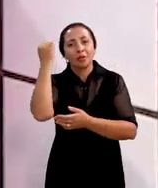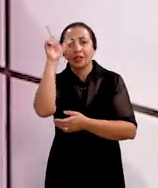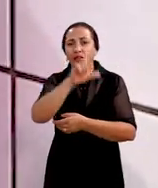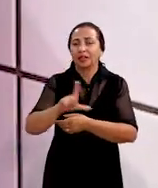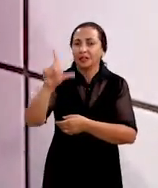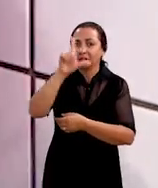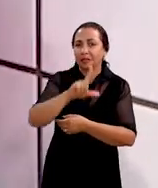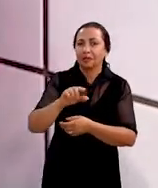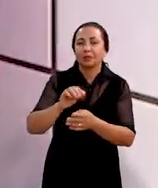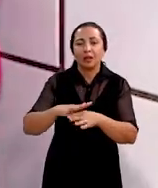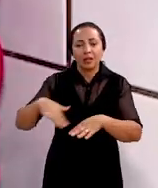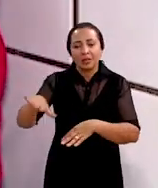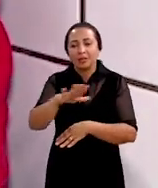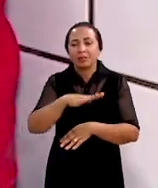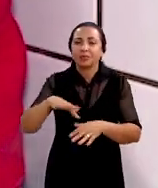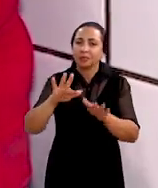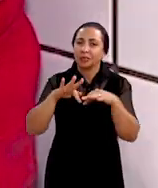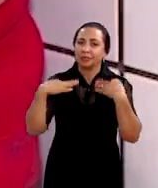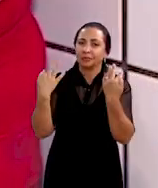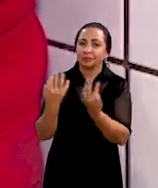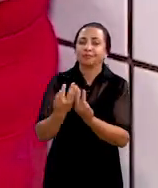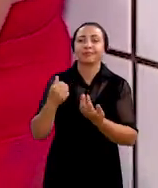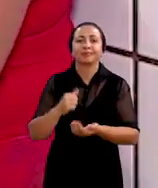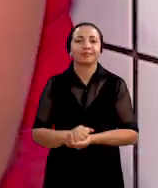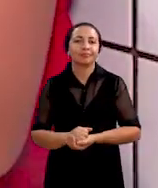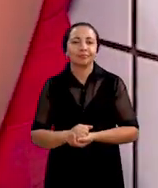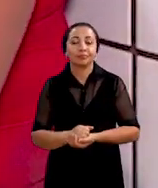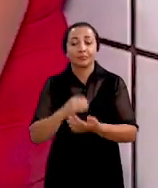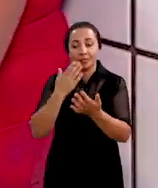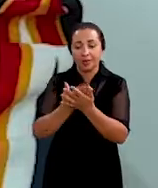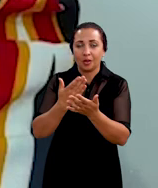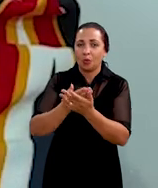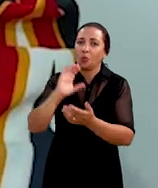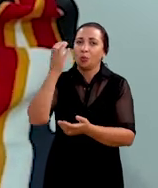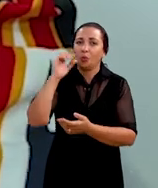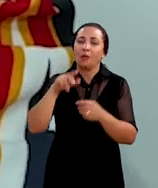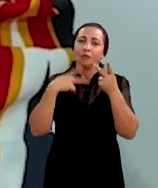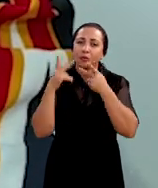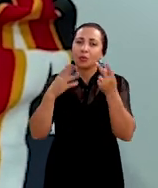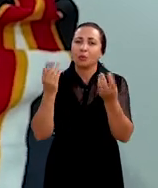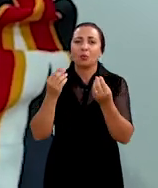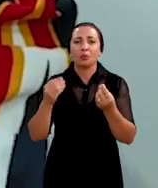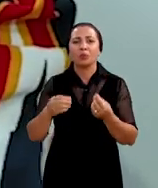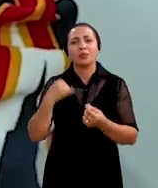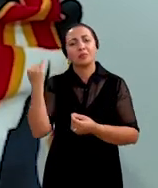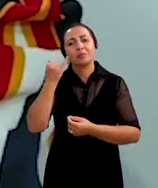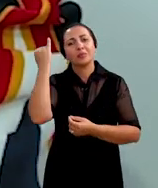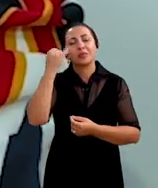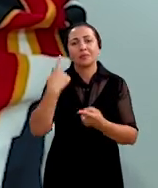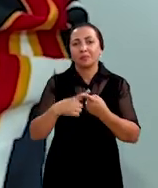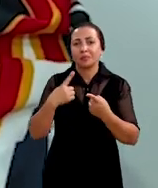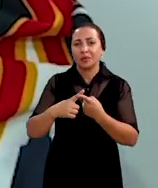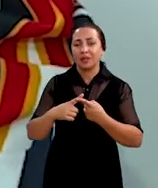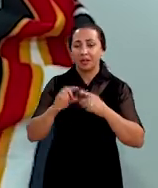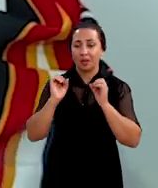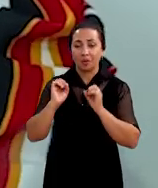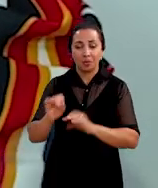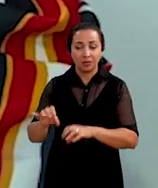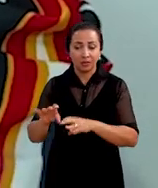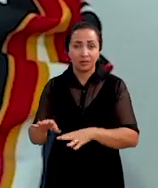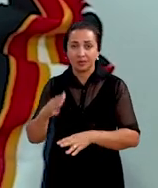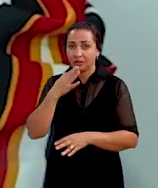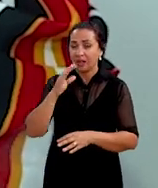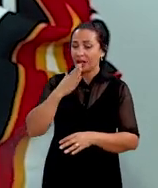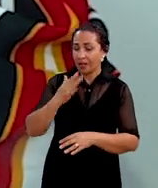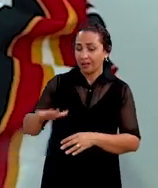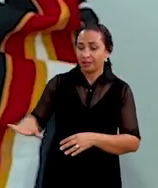orientações sobre a importância da leitura no ambiente familiar. Os estudos científicos falam muito dessa importância, porque a educação